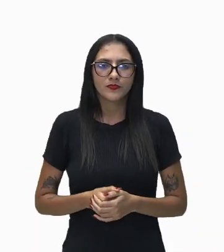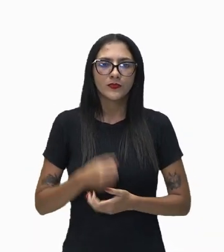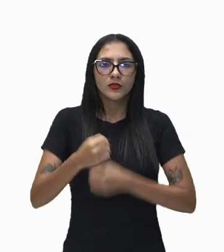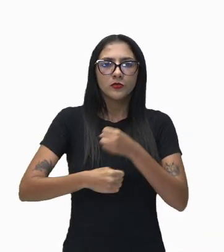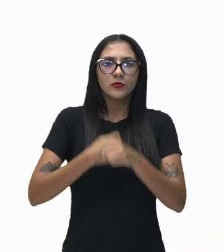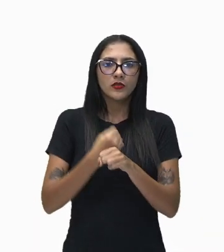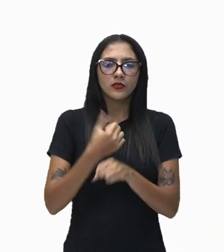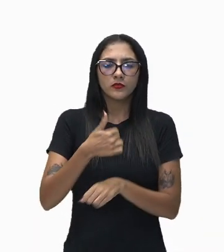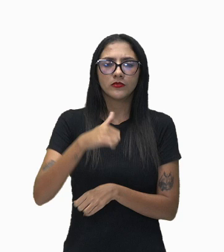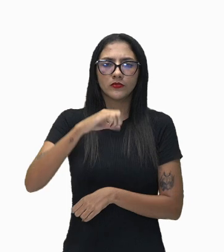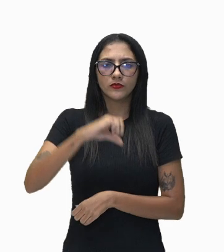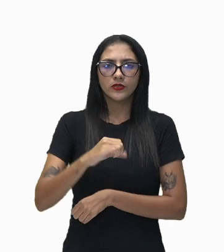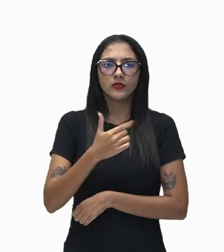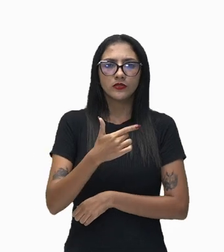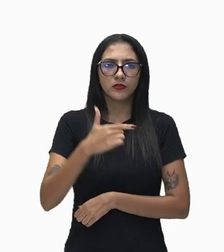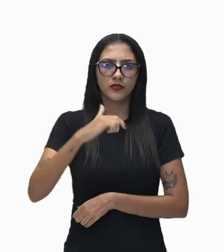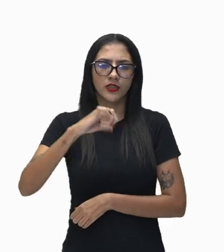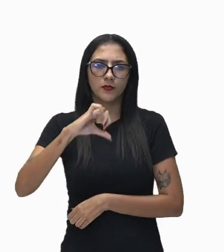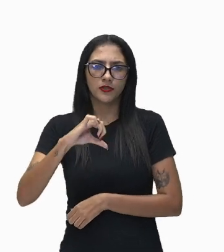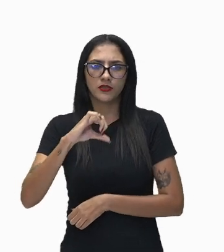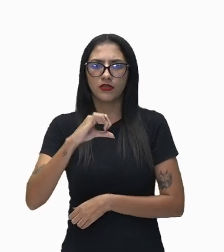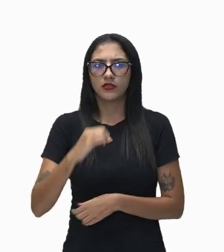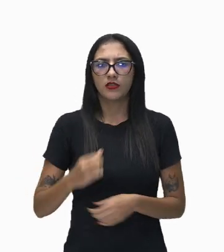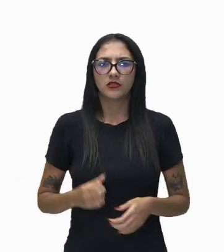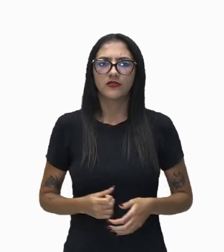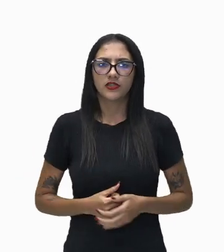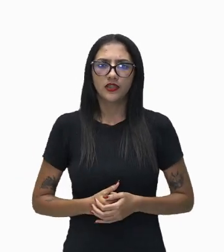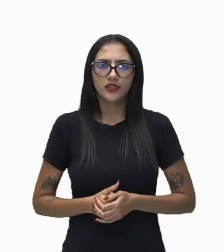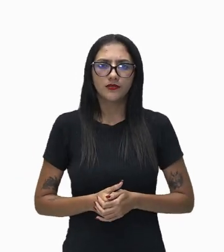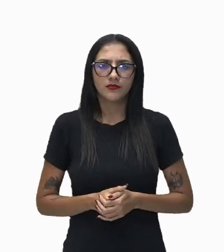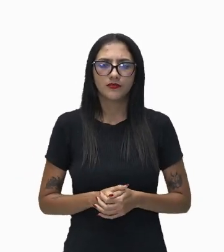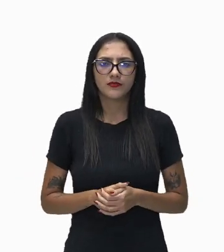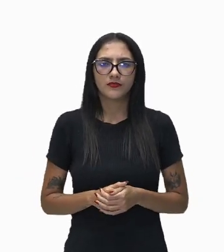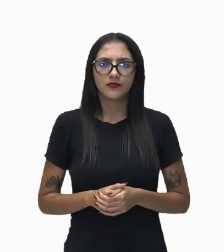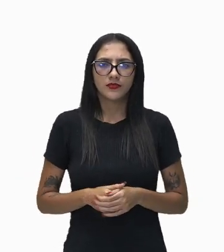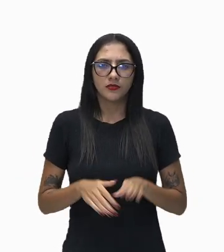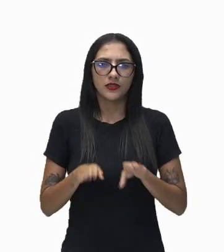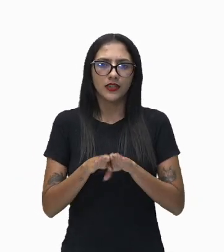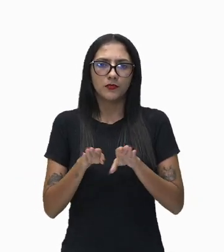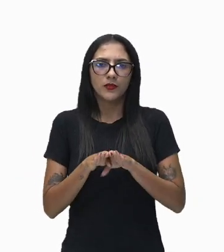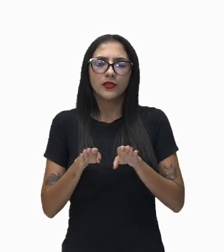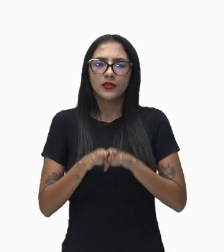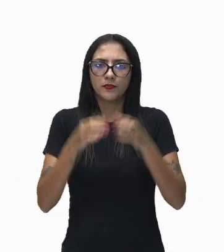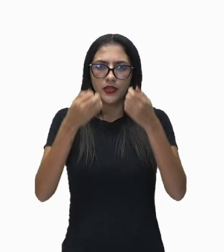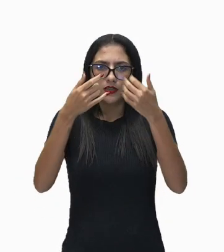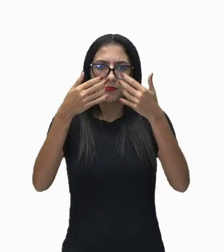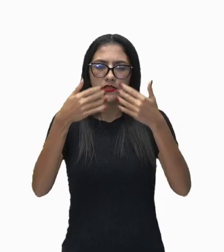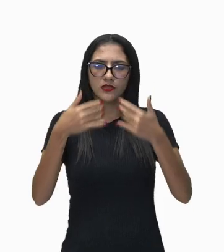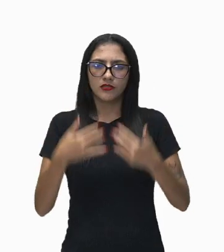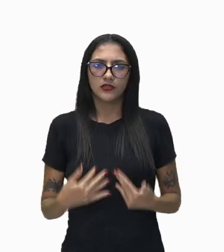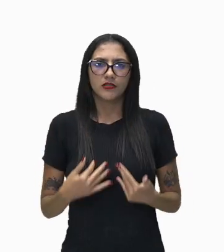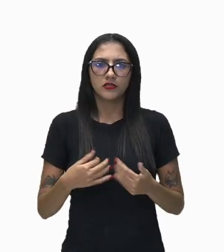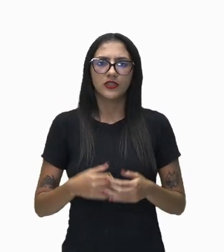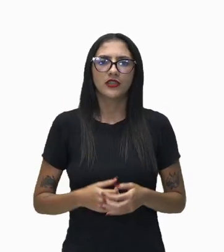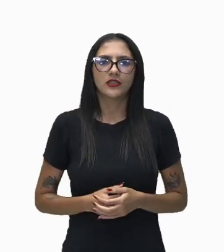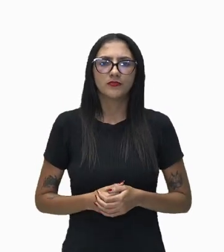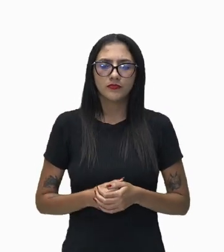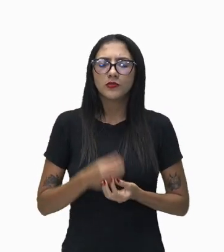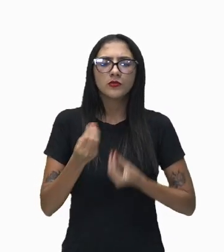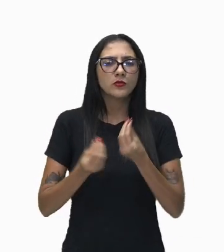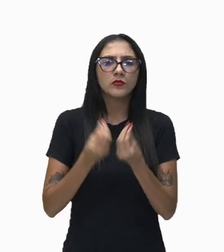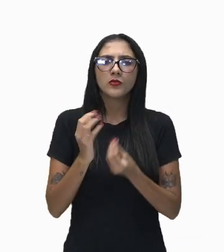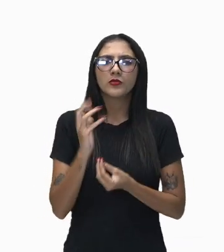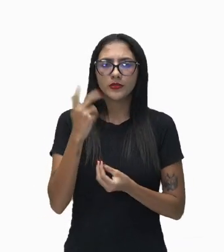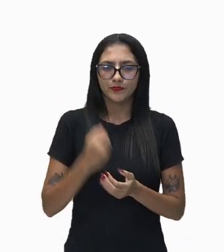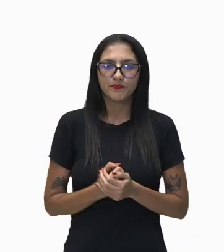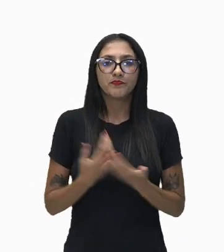1929. Então, o que foi essa quebra? Primeiro, vamos aí trazer um conceito, uma definição sobre o que é essa quebra. Então, foi